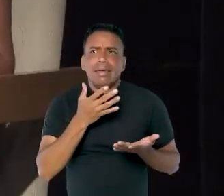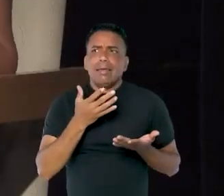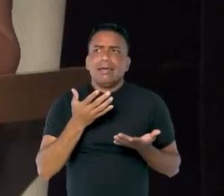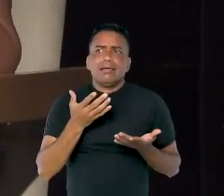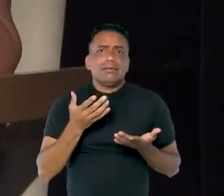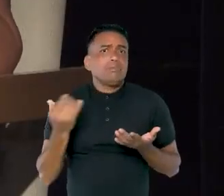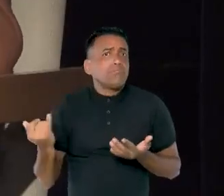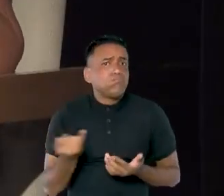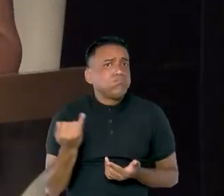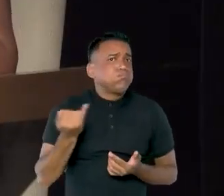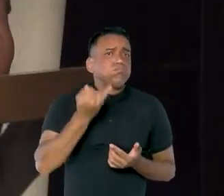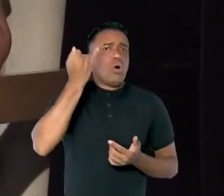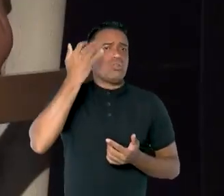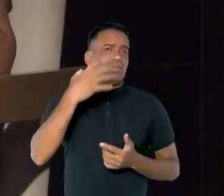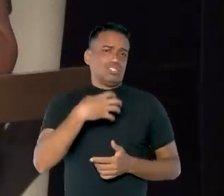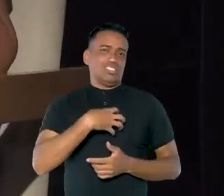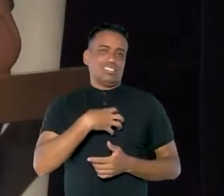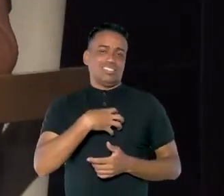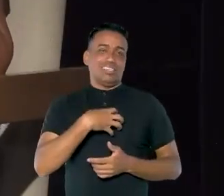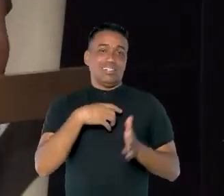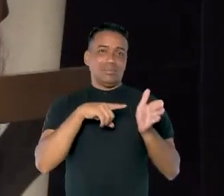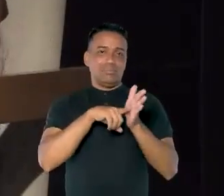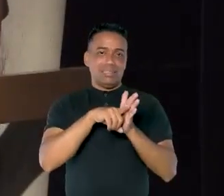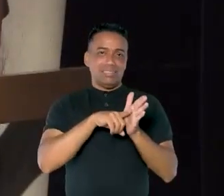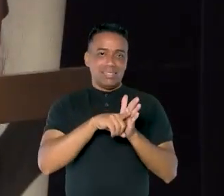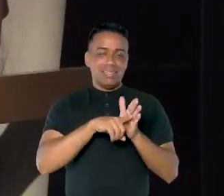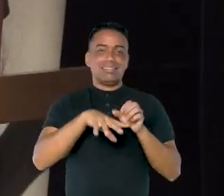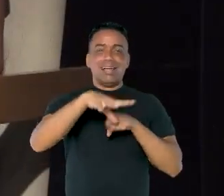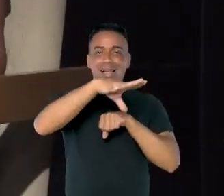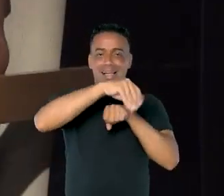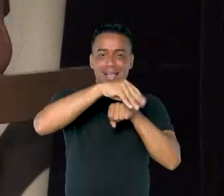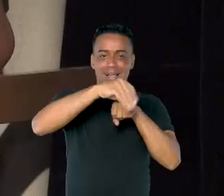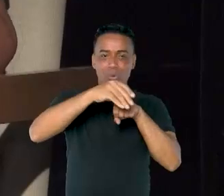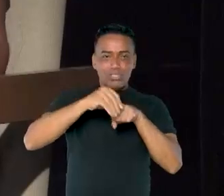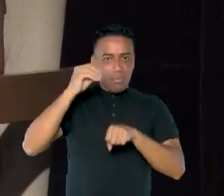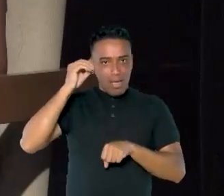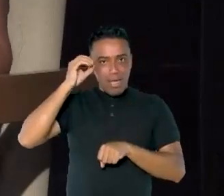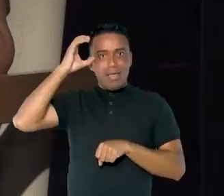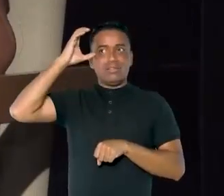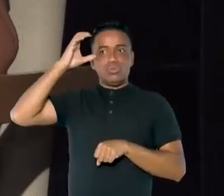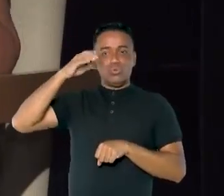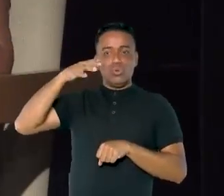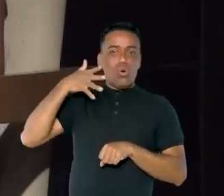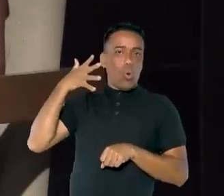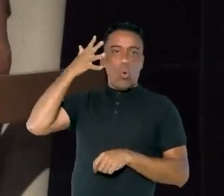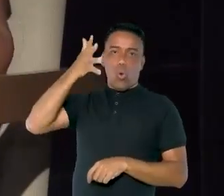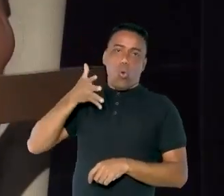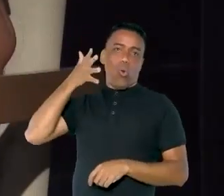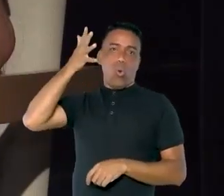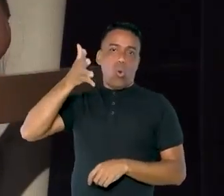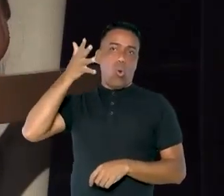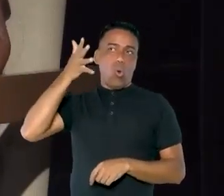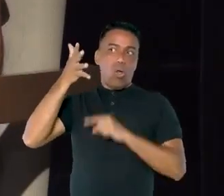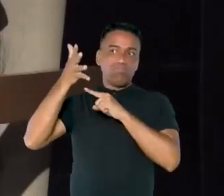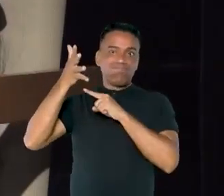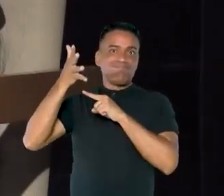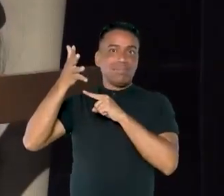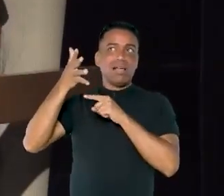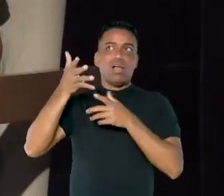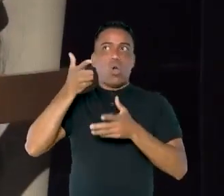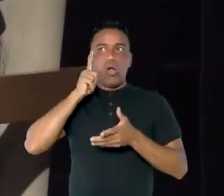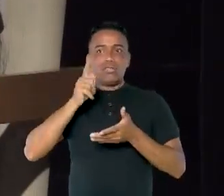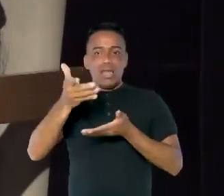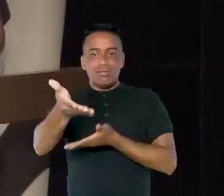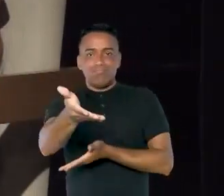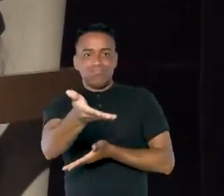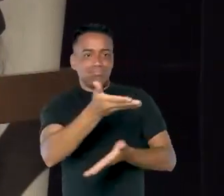preciosa seria a ciência da oralidade, porque a partir dela a gente consegue repassar